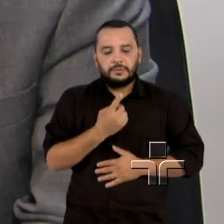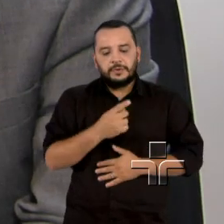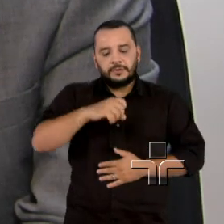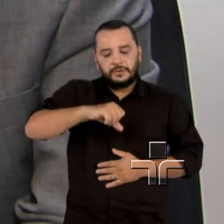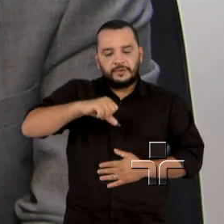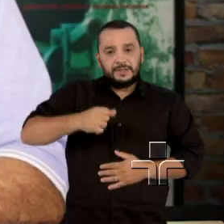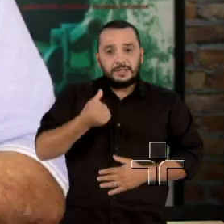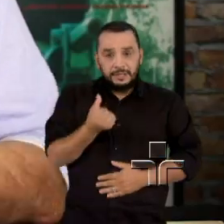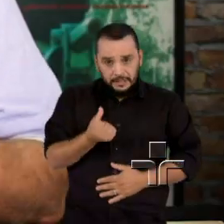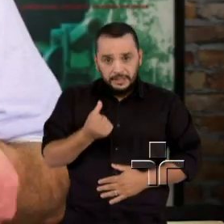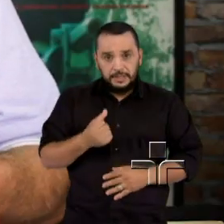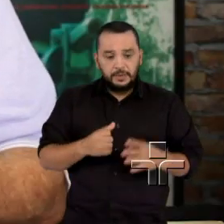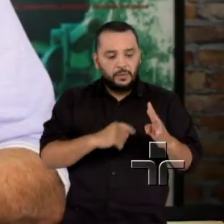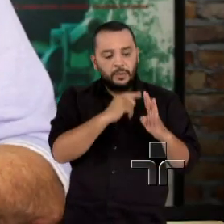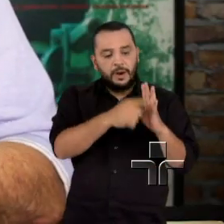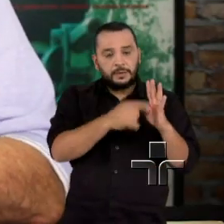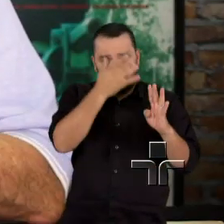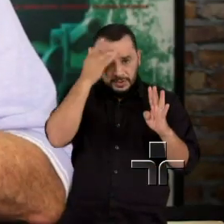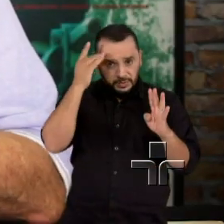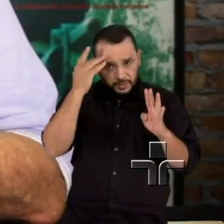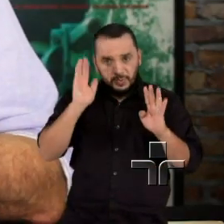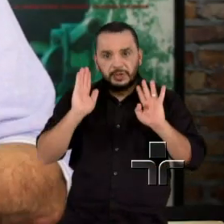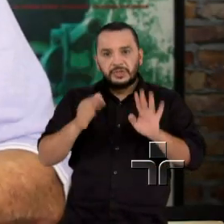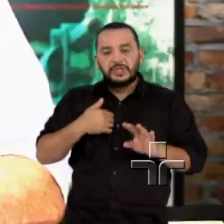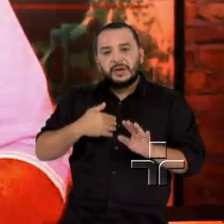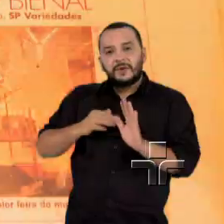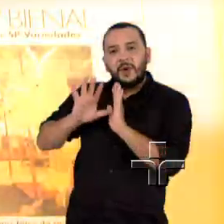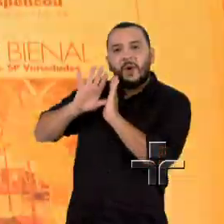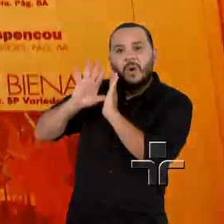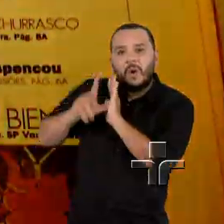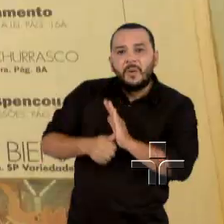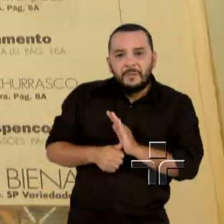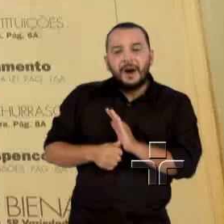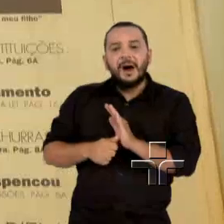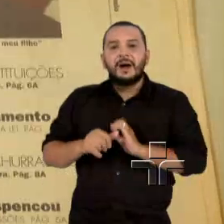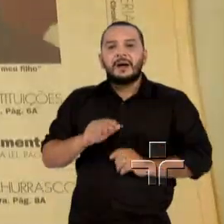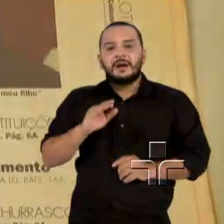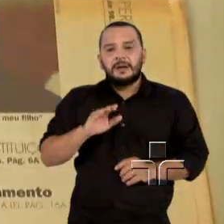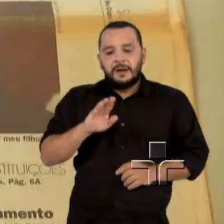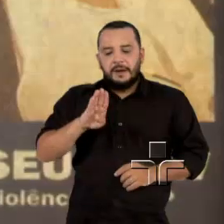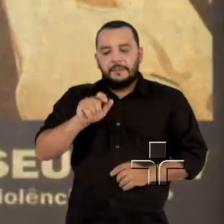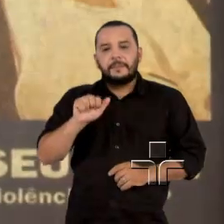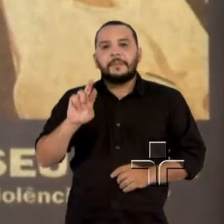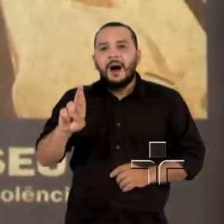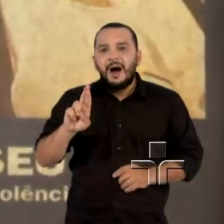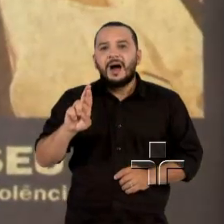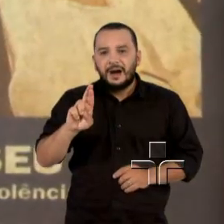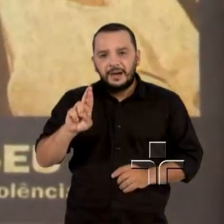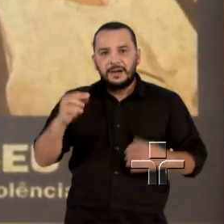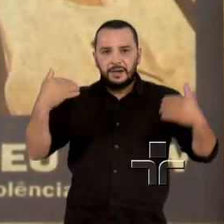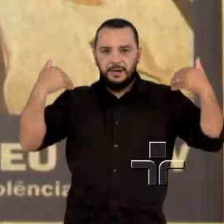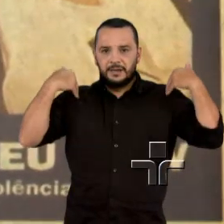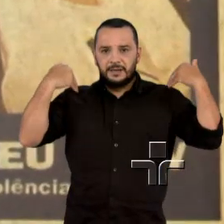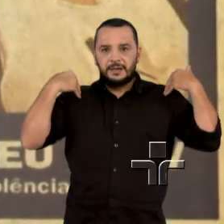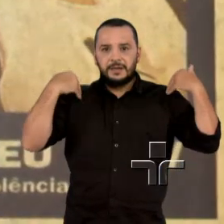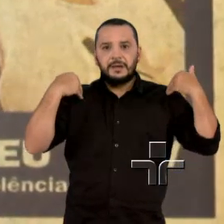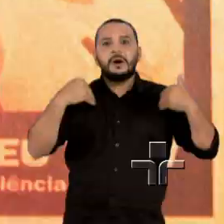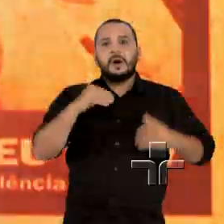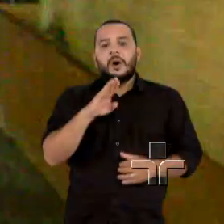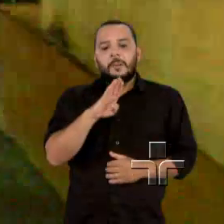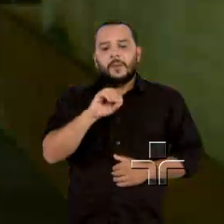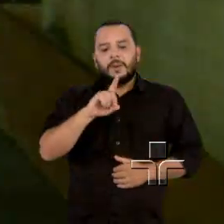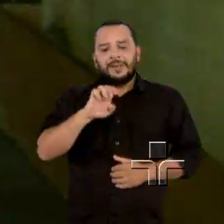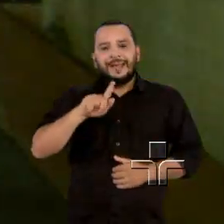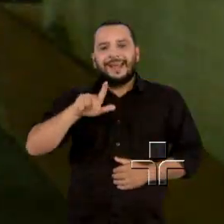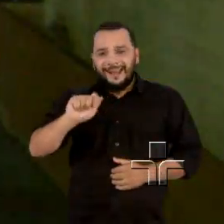4 indivíduos fizeram um assalto frustrado ao bar Bodega, um bar da moda na zona sul de São